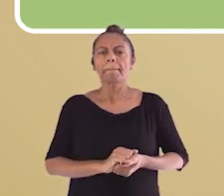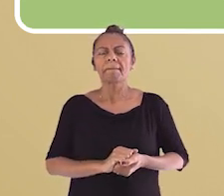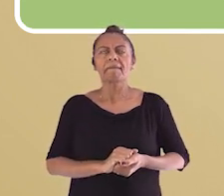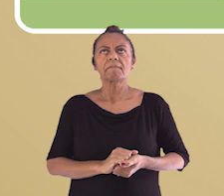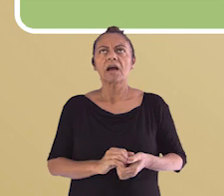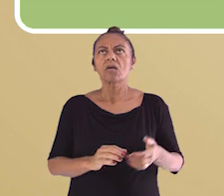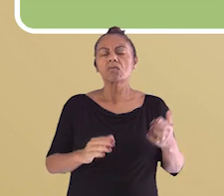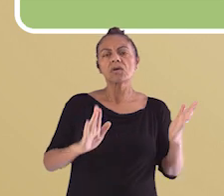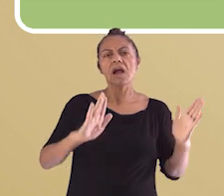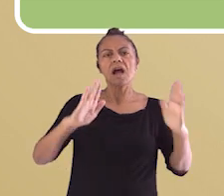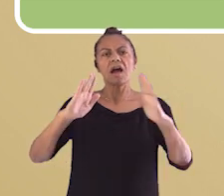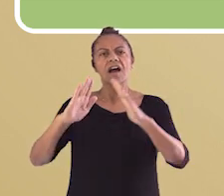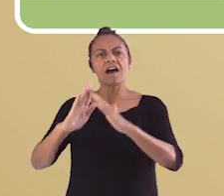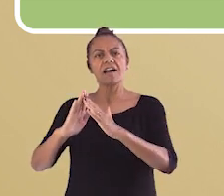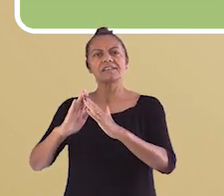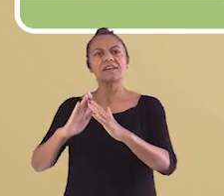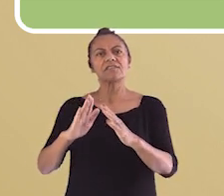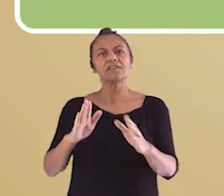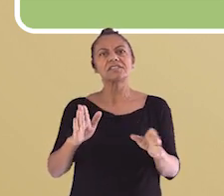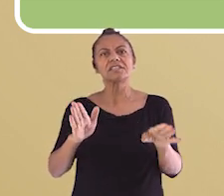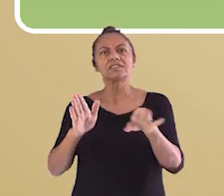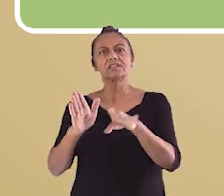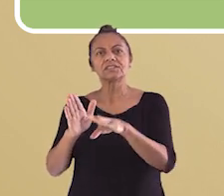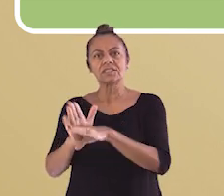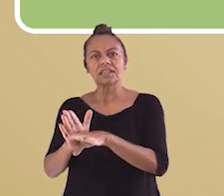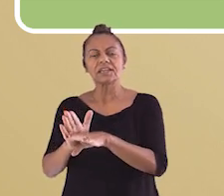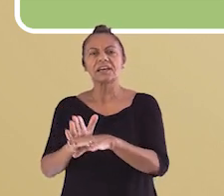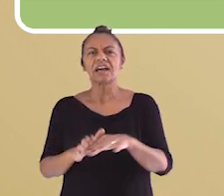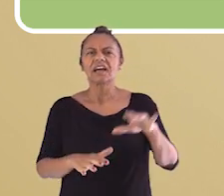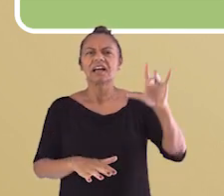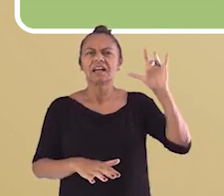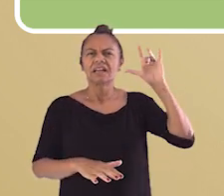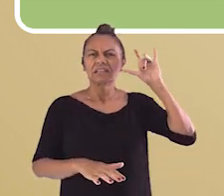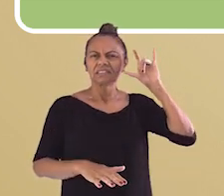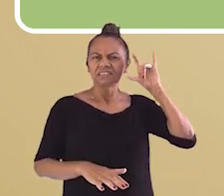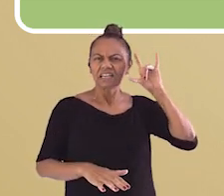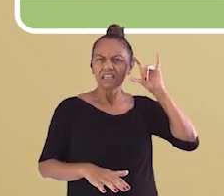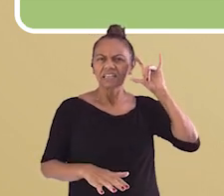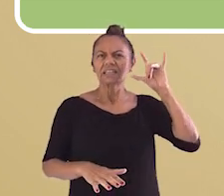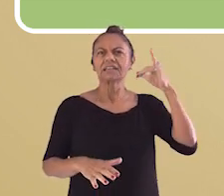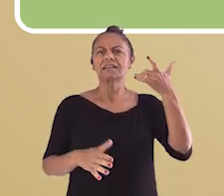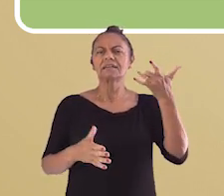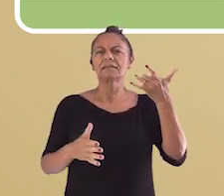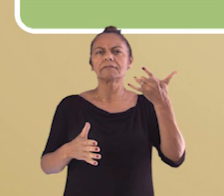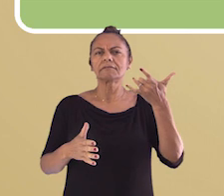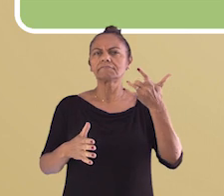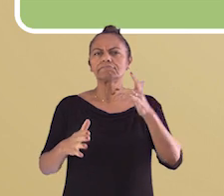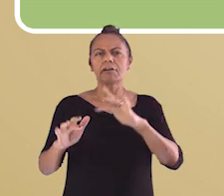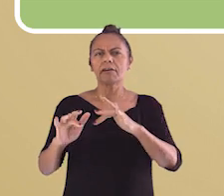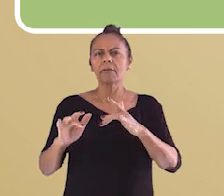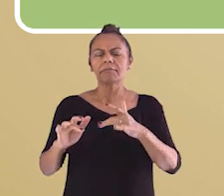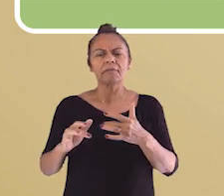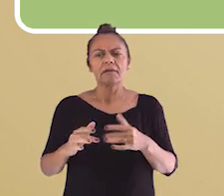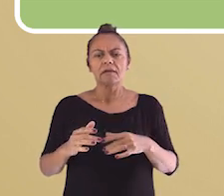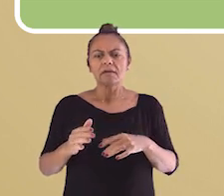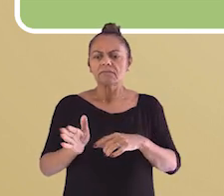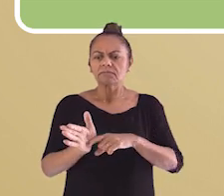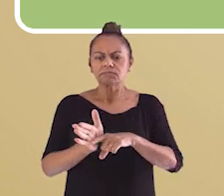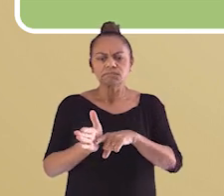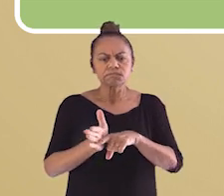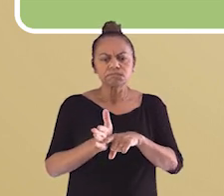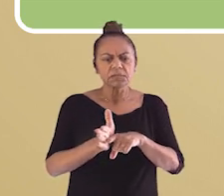seu Instagram ou Facebook, ou começam a surgir um monte de anúncios sobre aquele tema que você